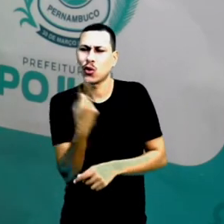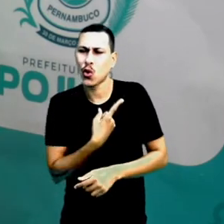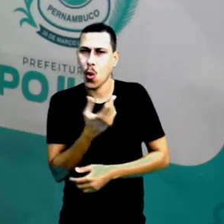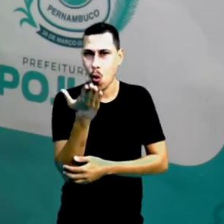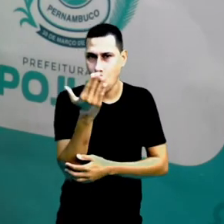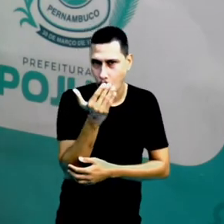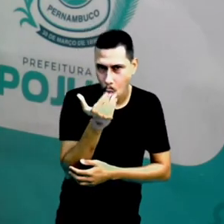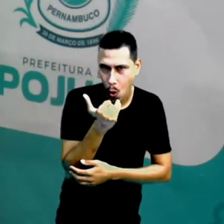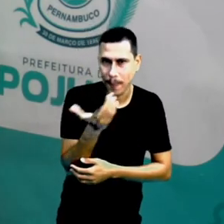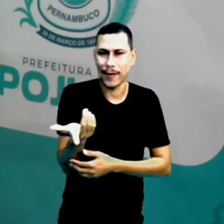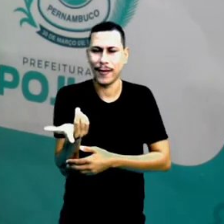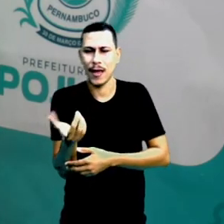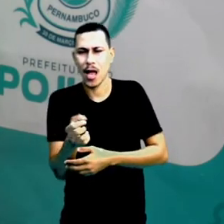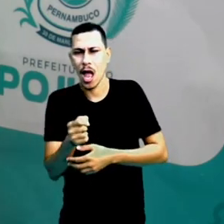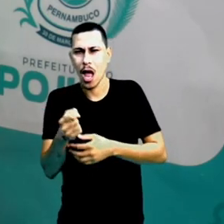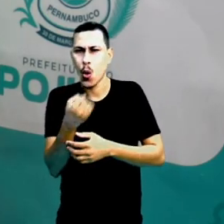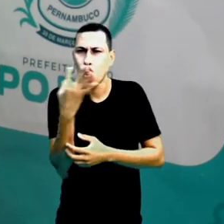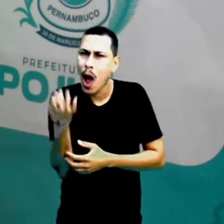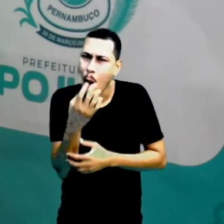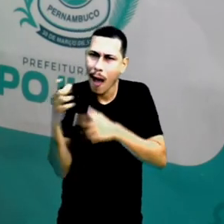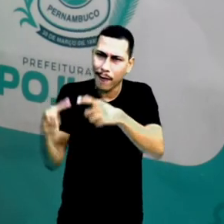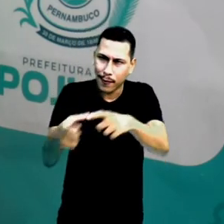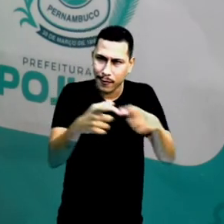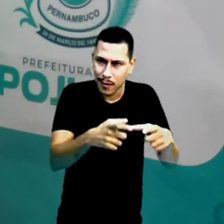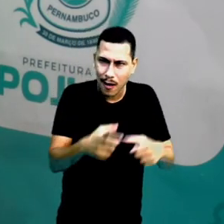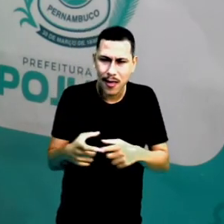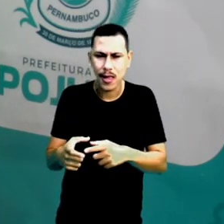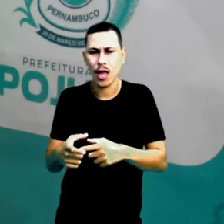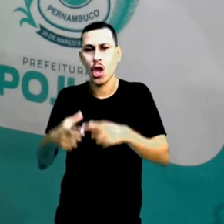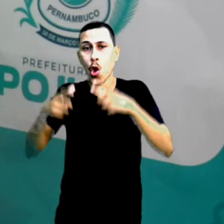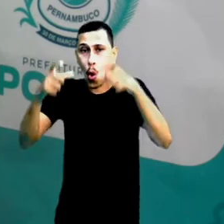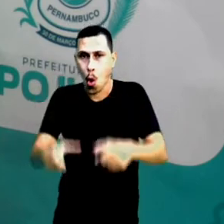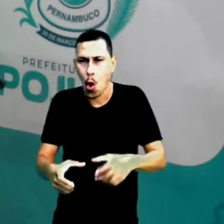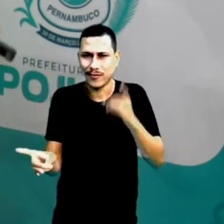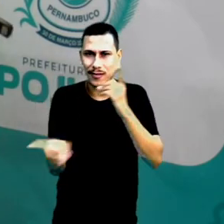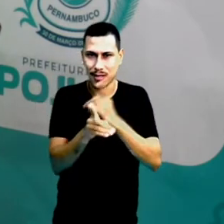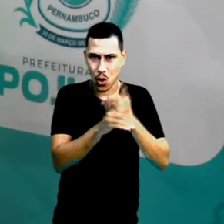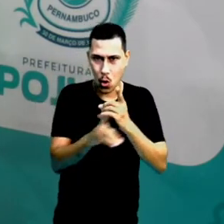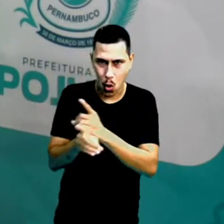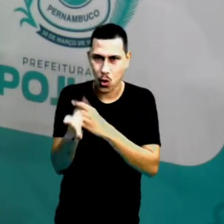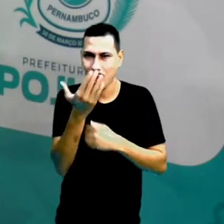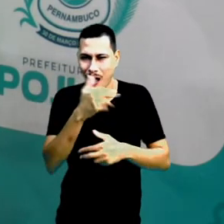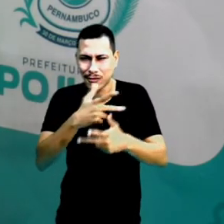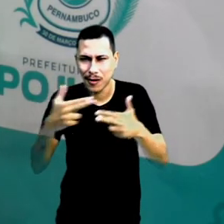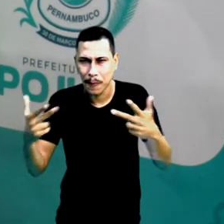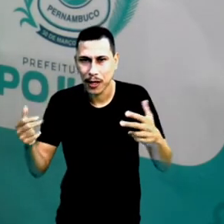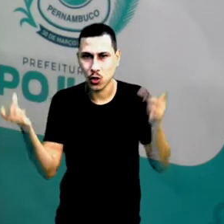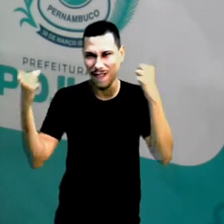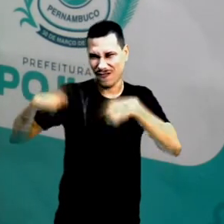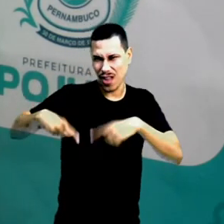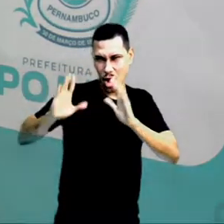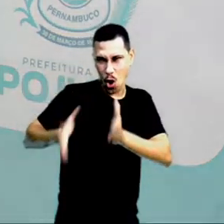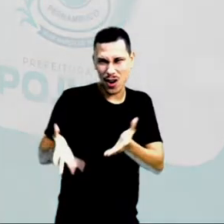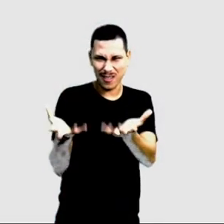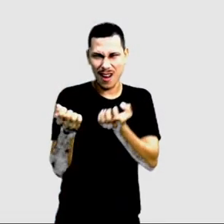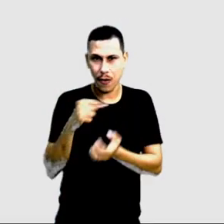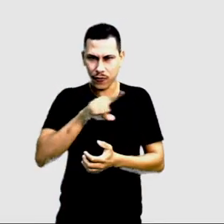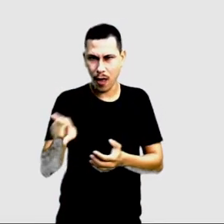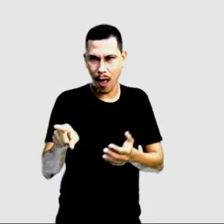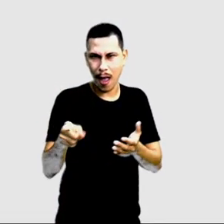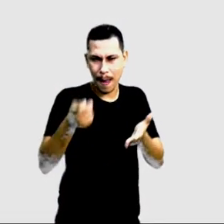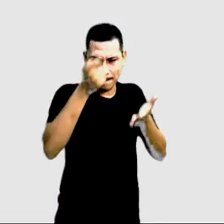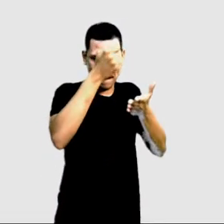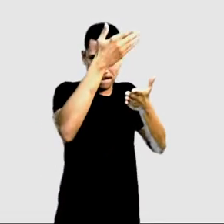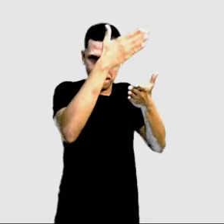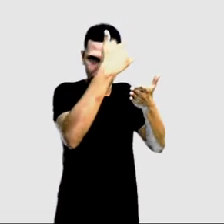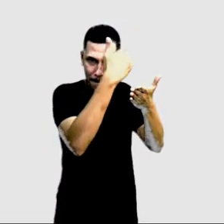comer, a quantidade, onde a gente deve encontrar os alimentos? No nosso desafio de hoje, eu quero que vocês façam uma lista